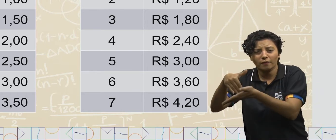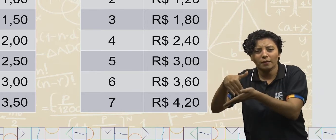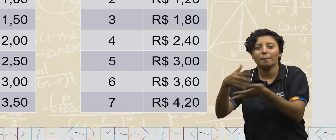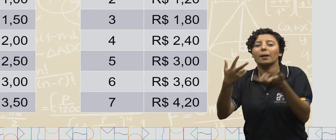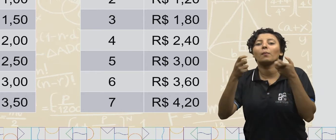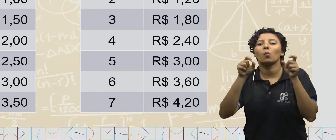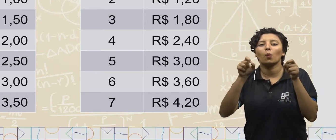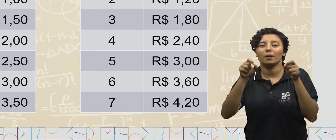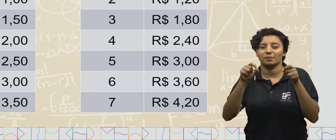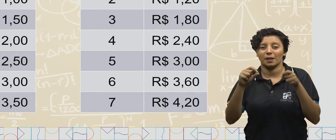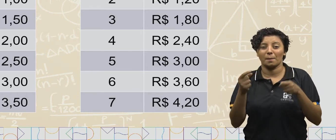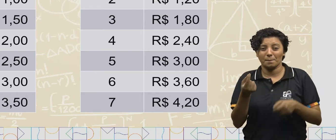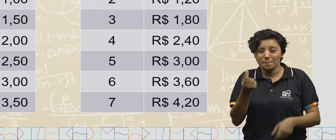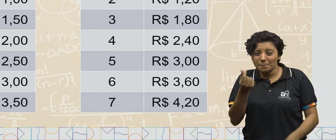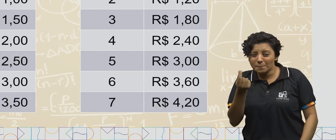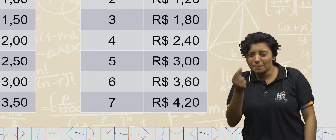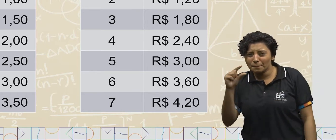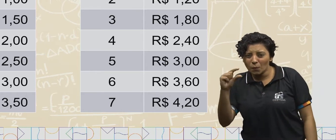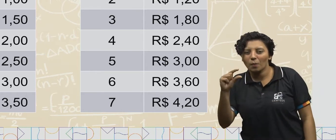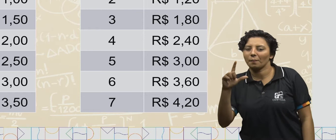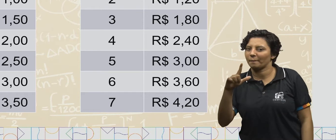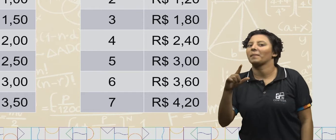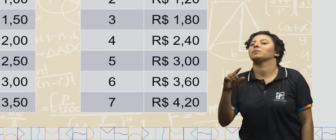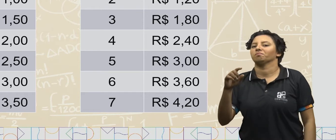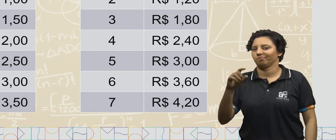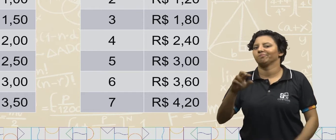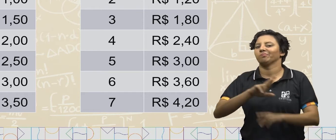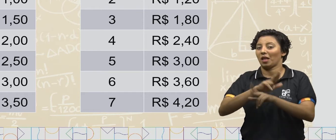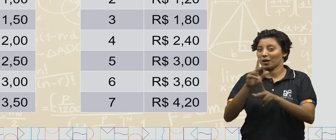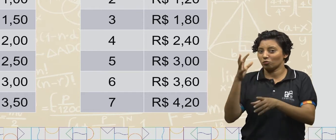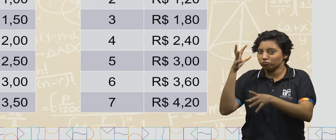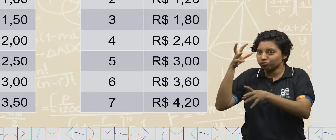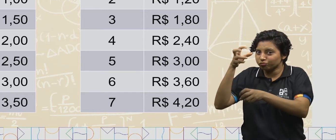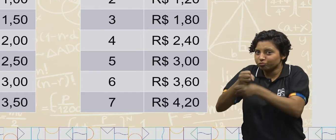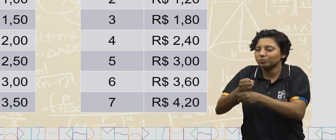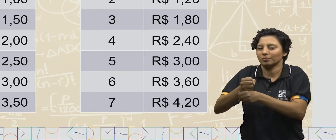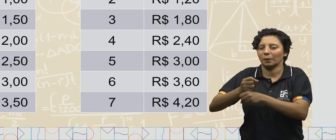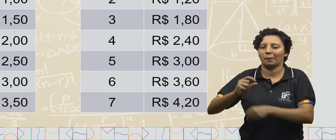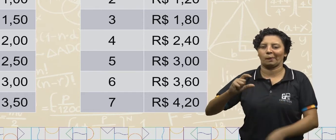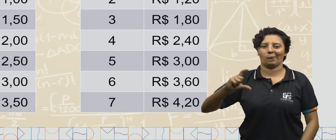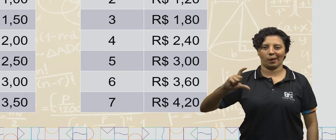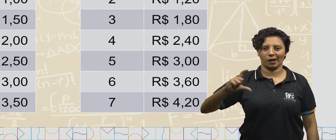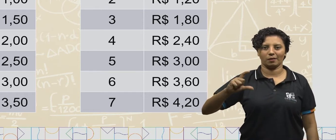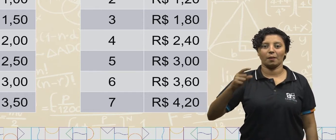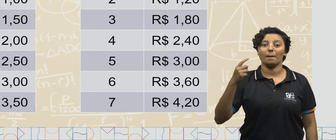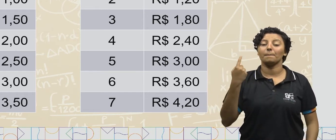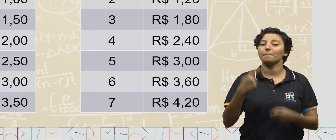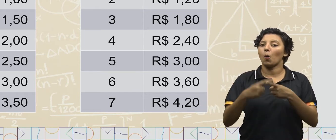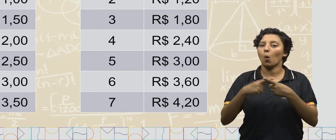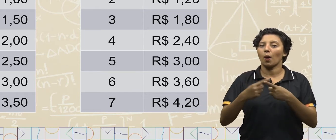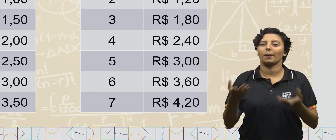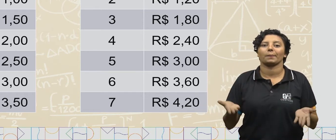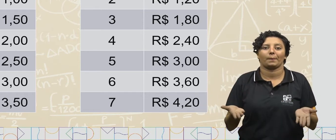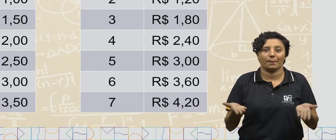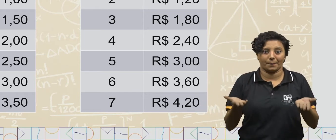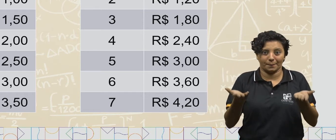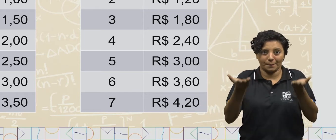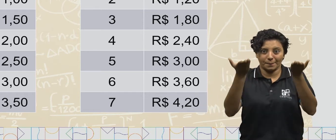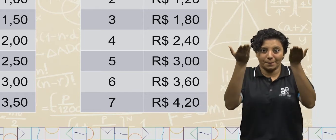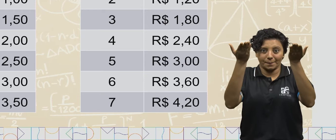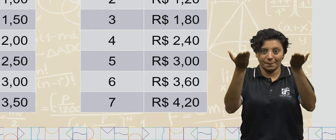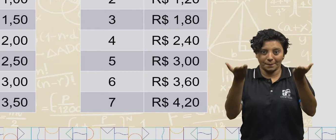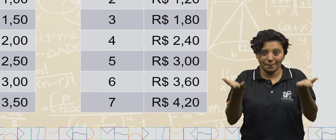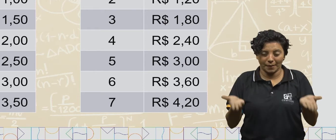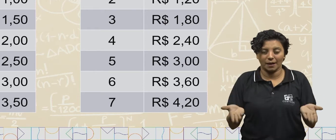que esse pouco faz uma grande diferença no valor final, pois ele é diretamente